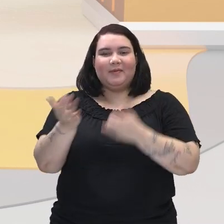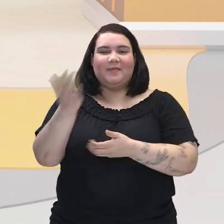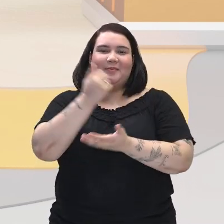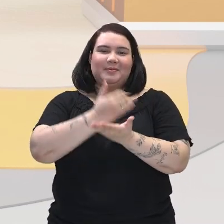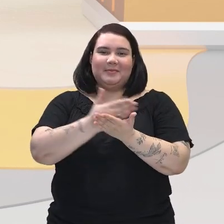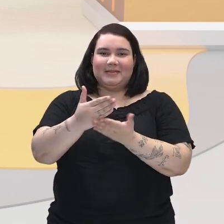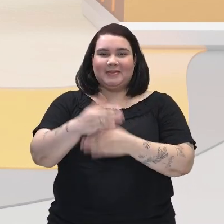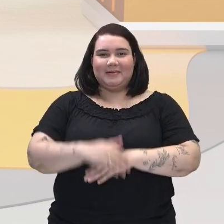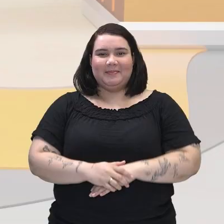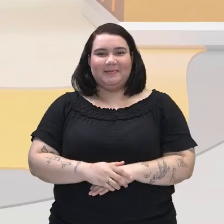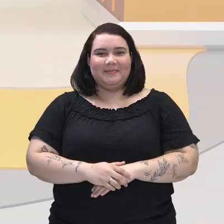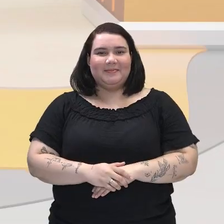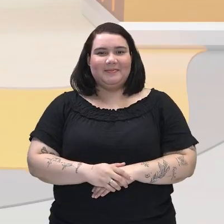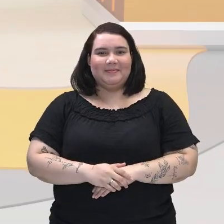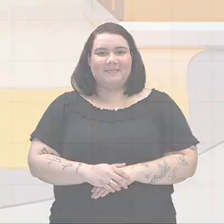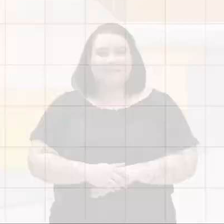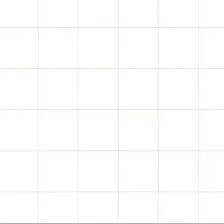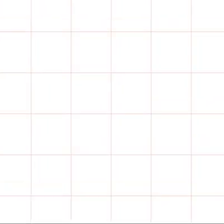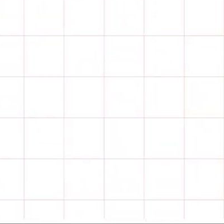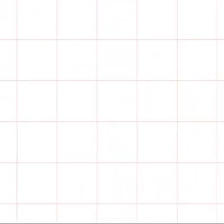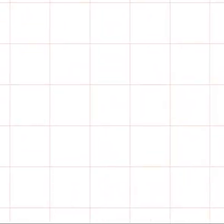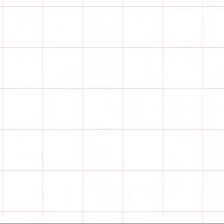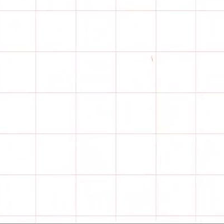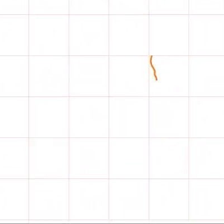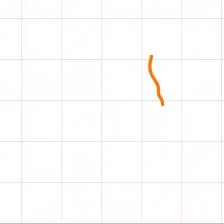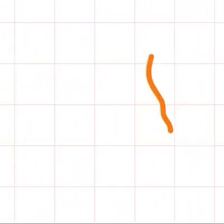e vamos à aula.